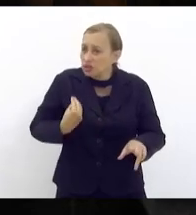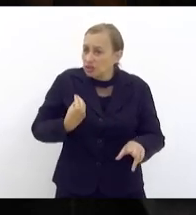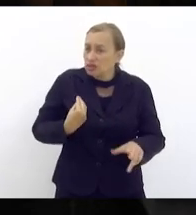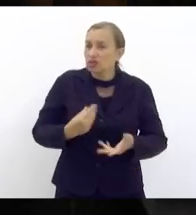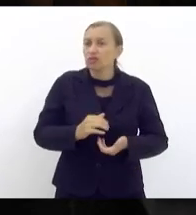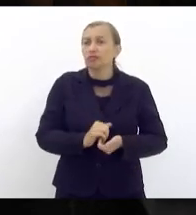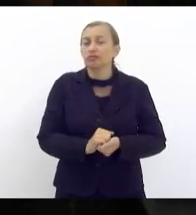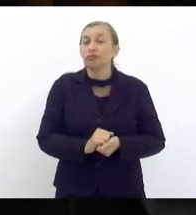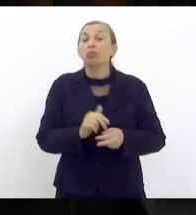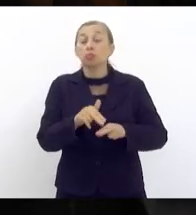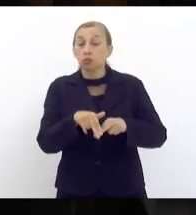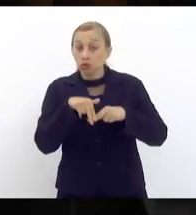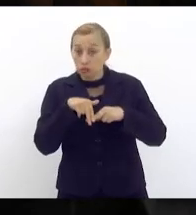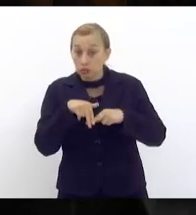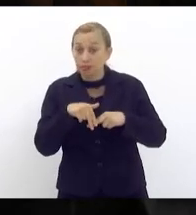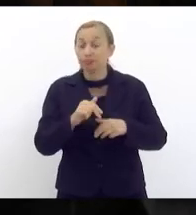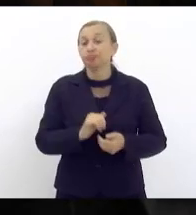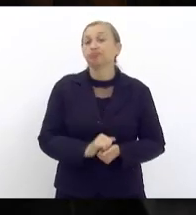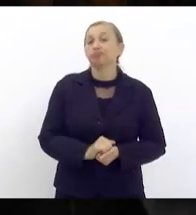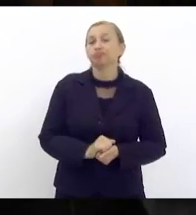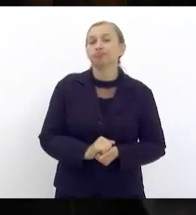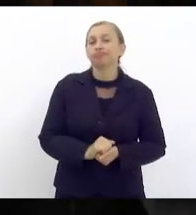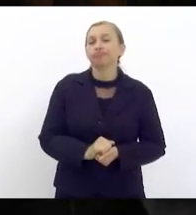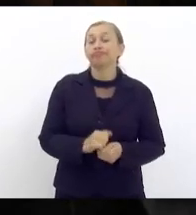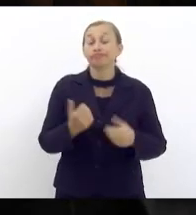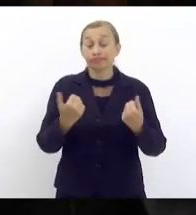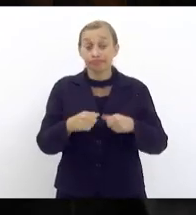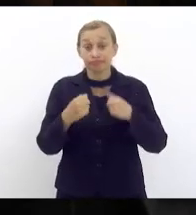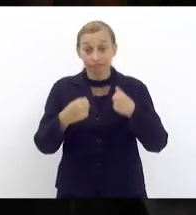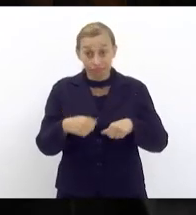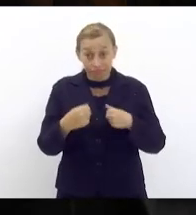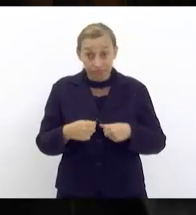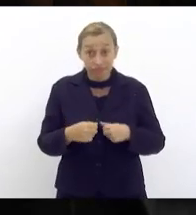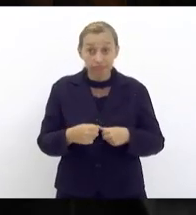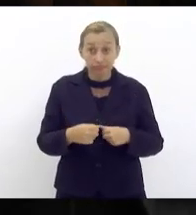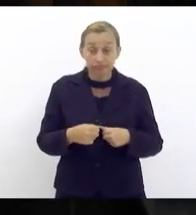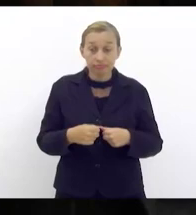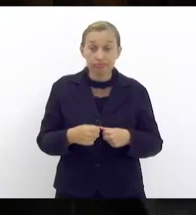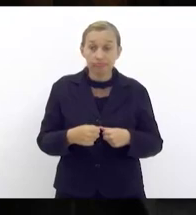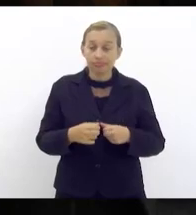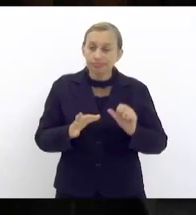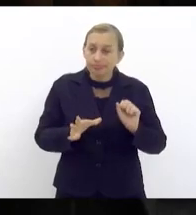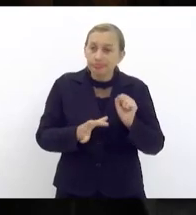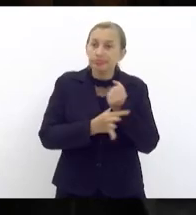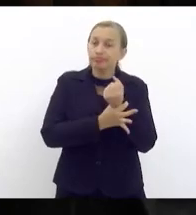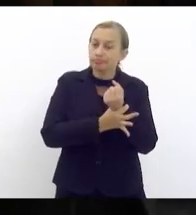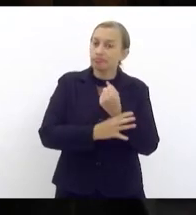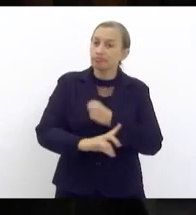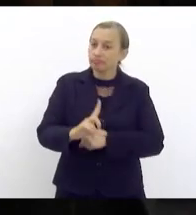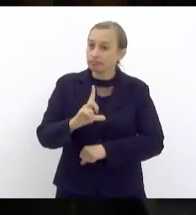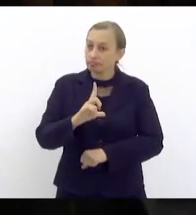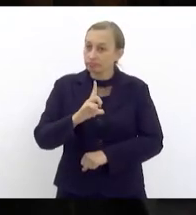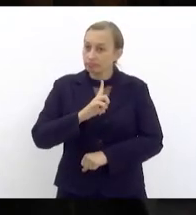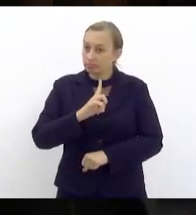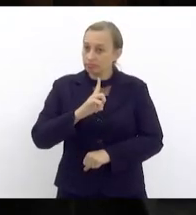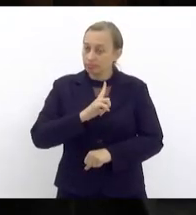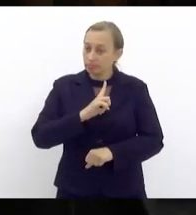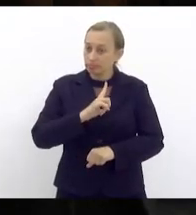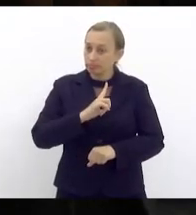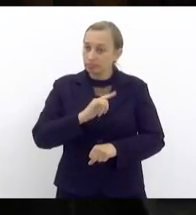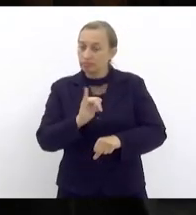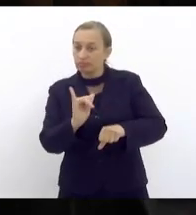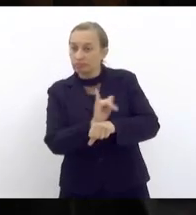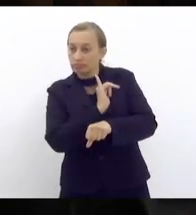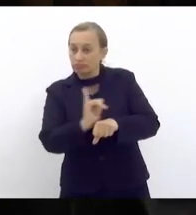e por isso deve estar sempre assegurada por mecanismos de controle